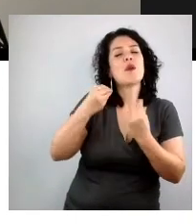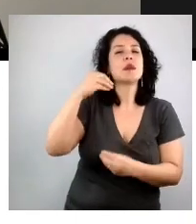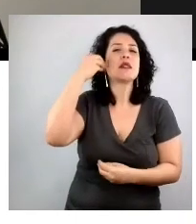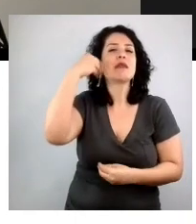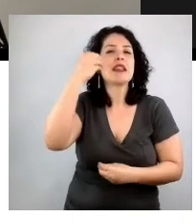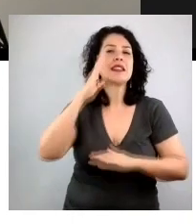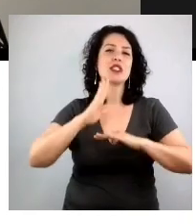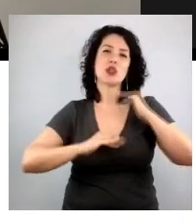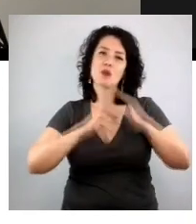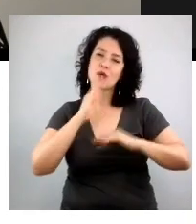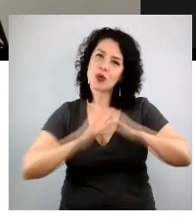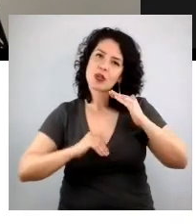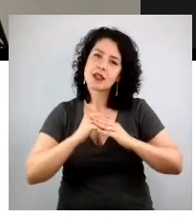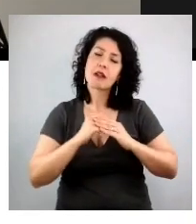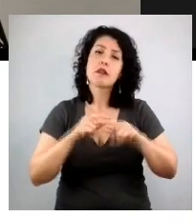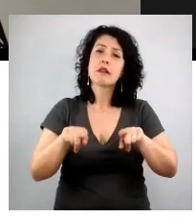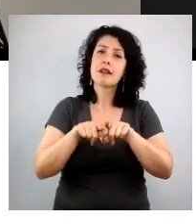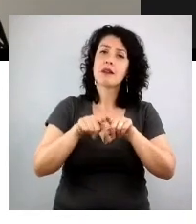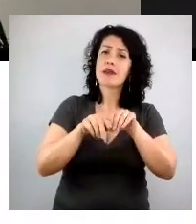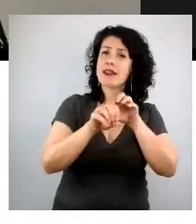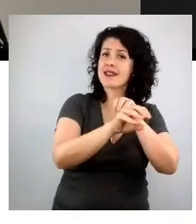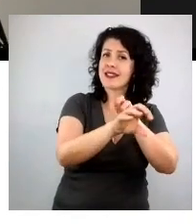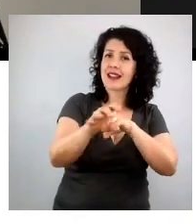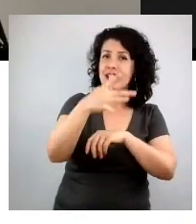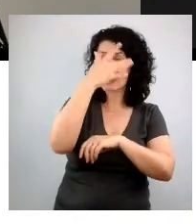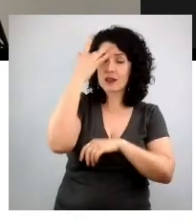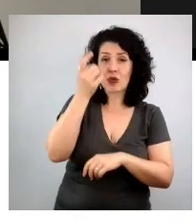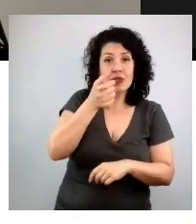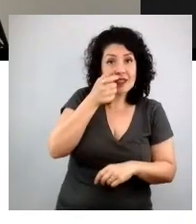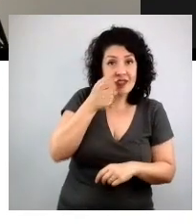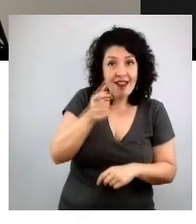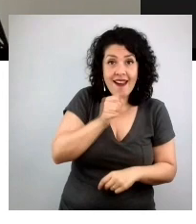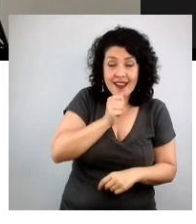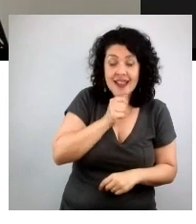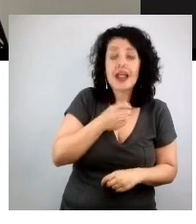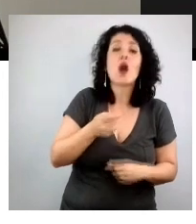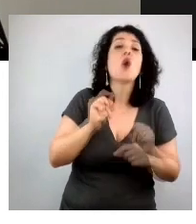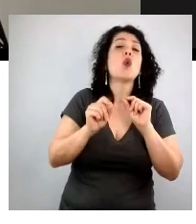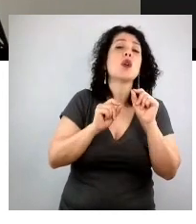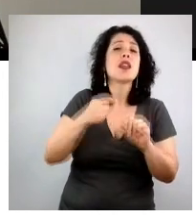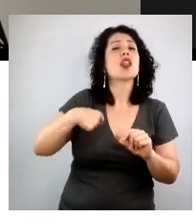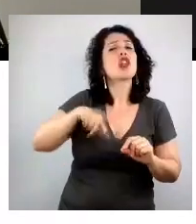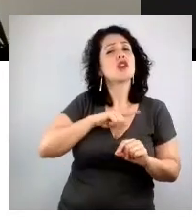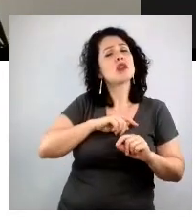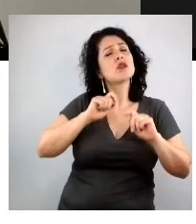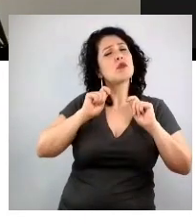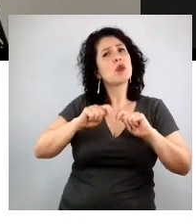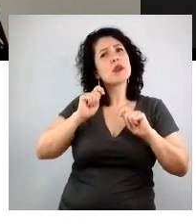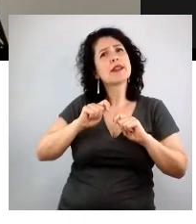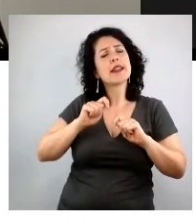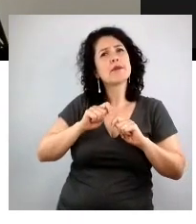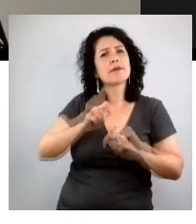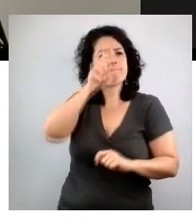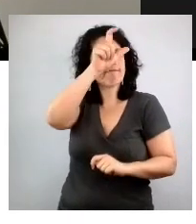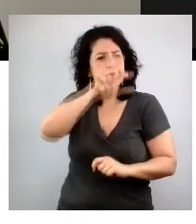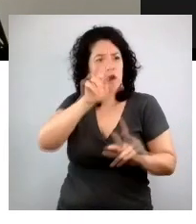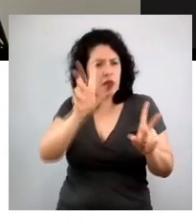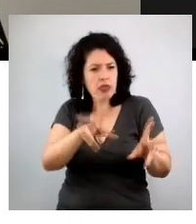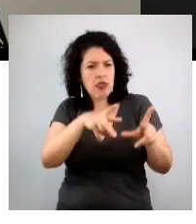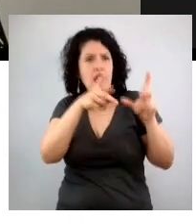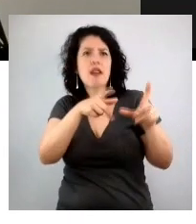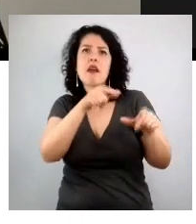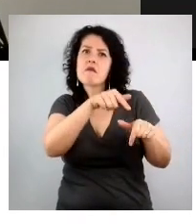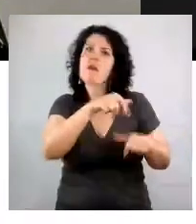que estão aqui com a gente como é que a gente pode enxergar potência nas pessoas e não enxergar